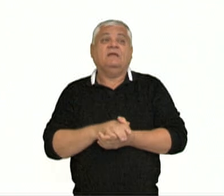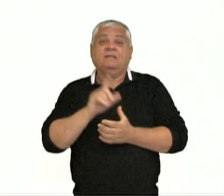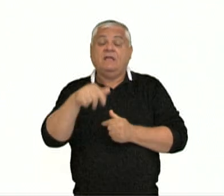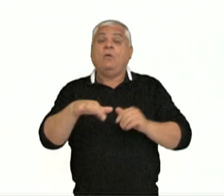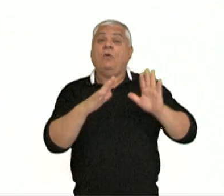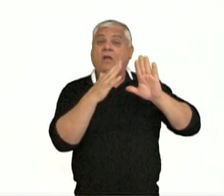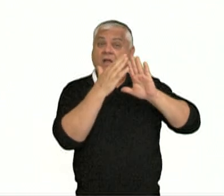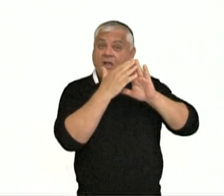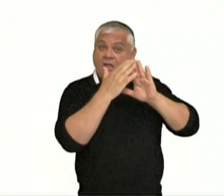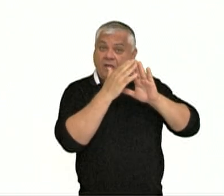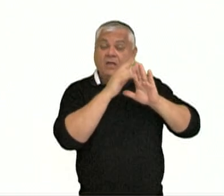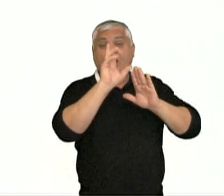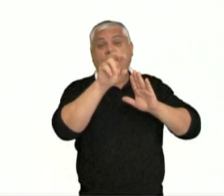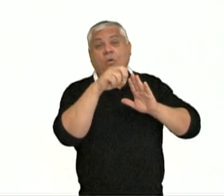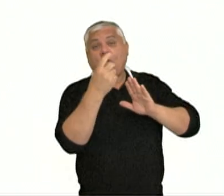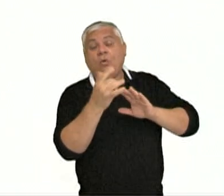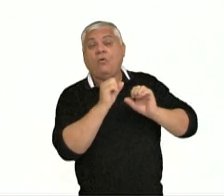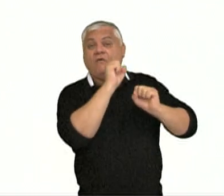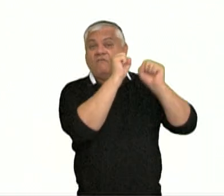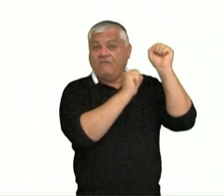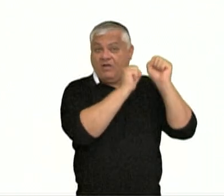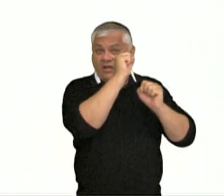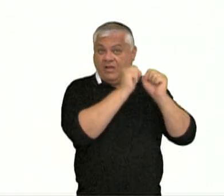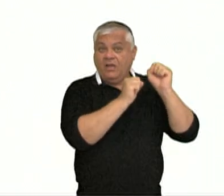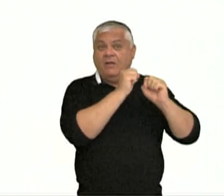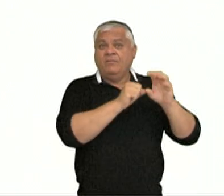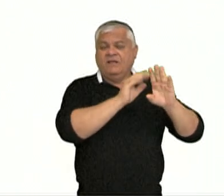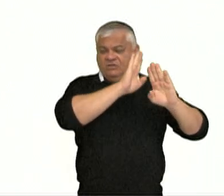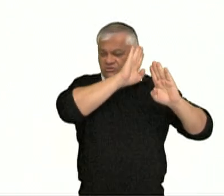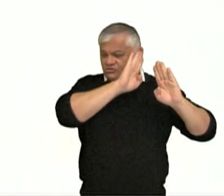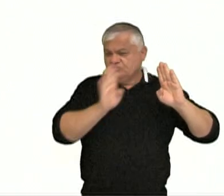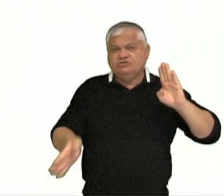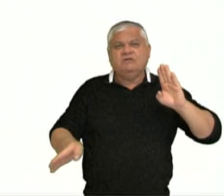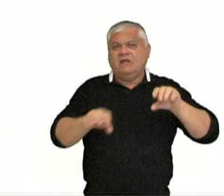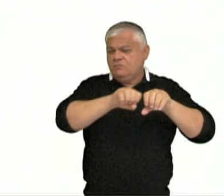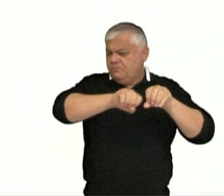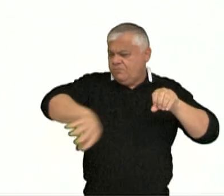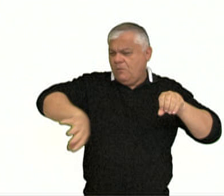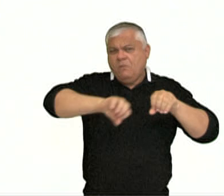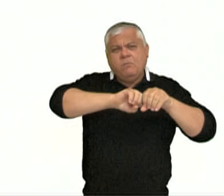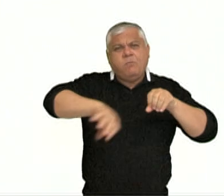ou industrial, lançado diretamente na água dos oceanos,